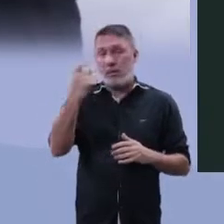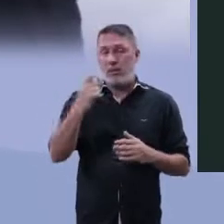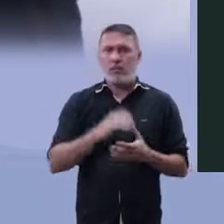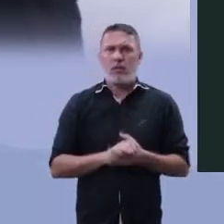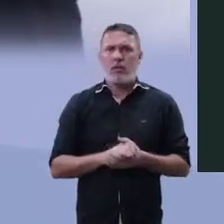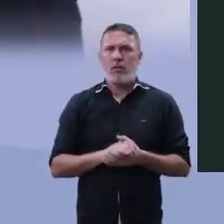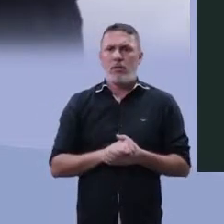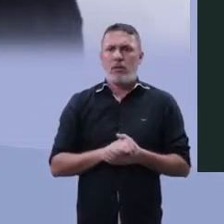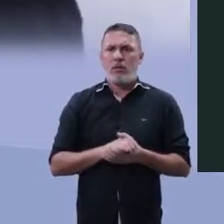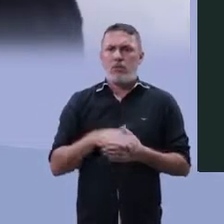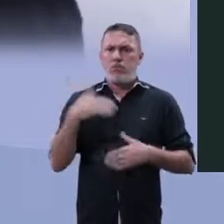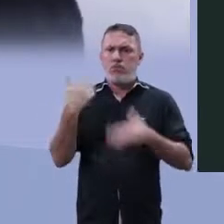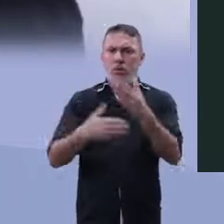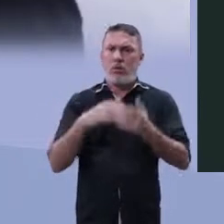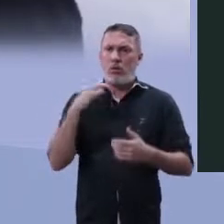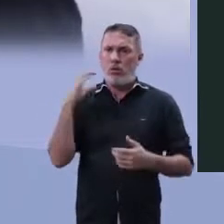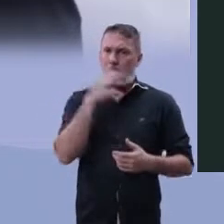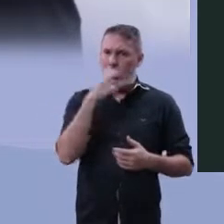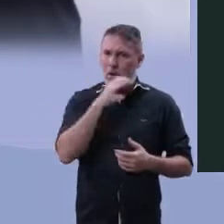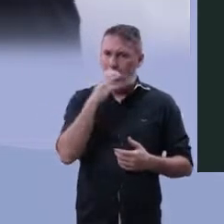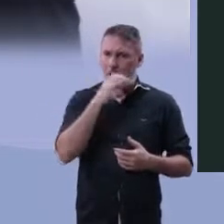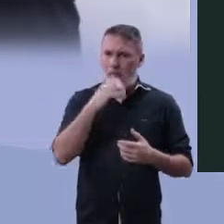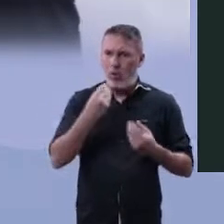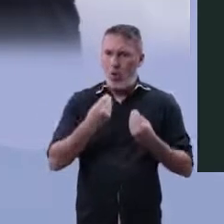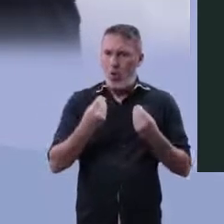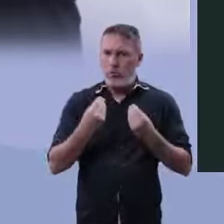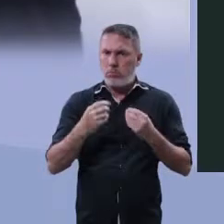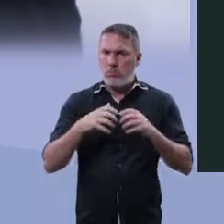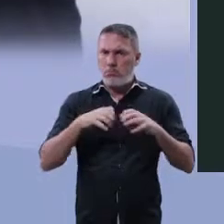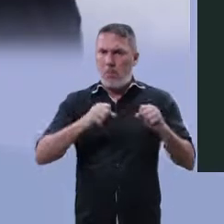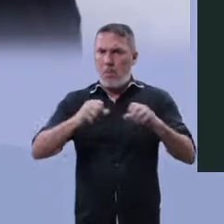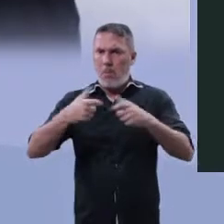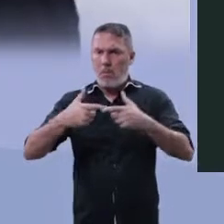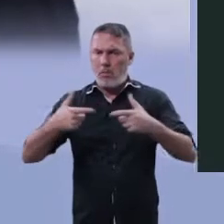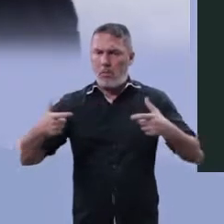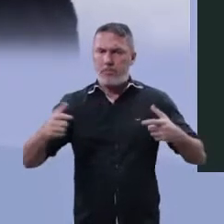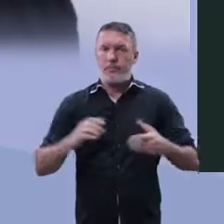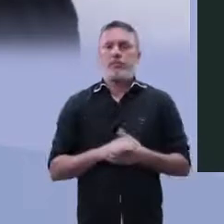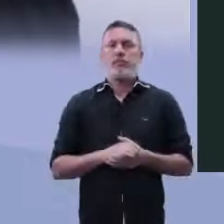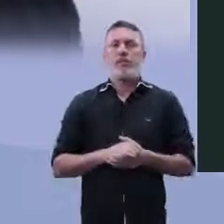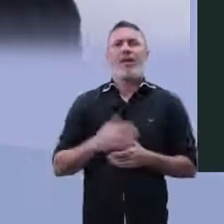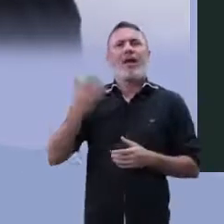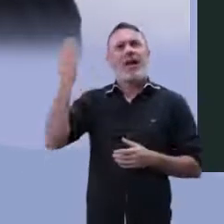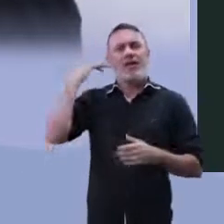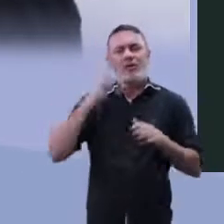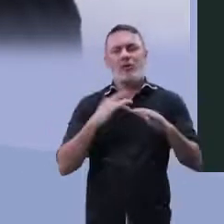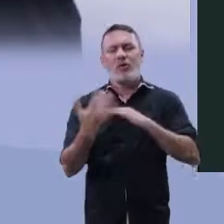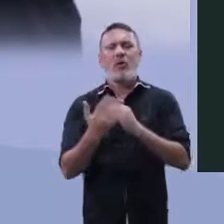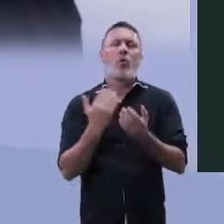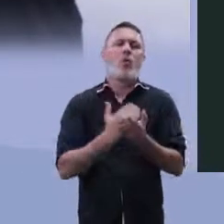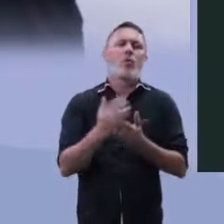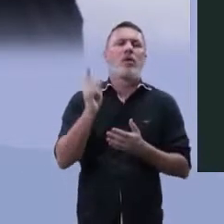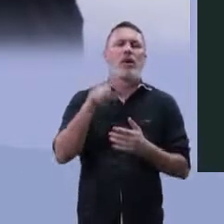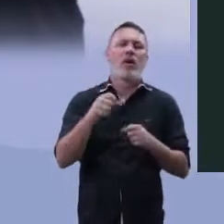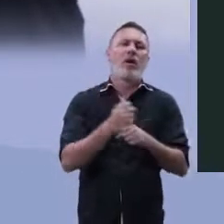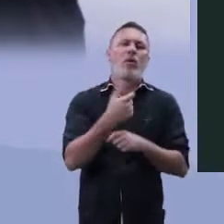bem interessante, e a velocidade com que isso se processa. Elas se popularizaram a partir